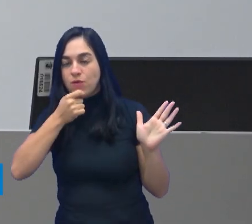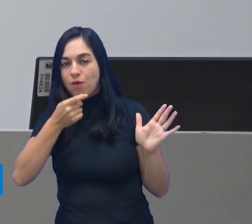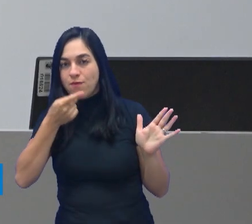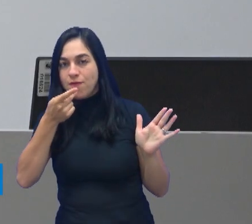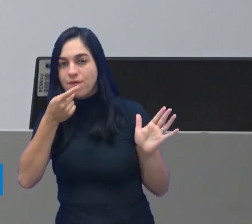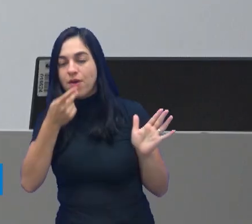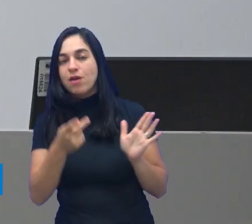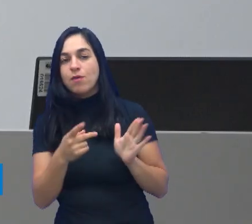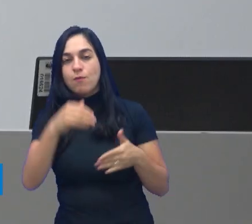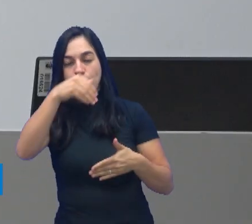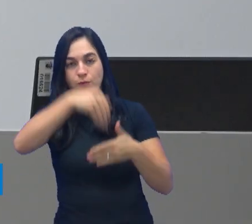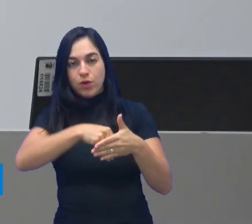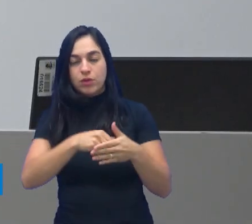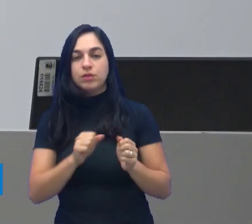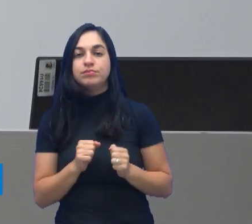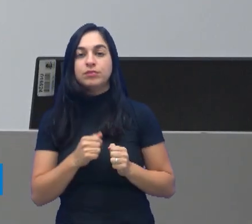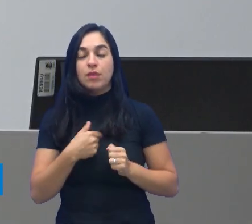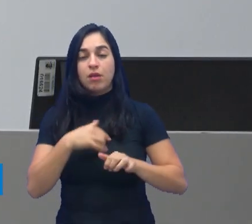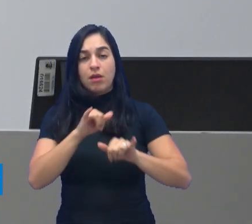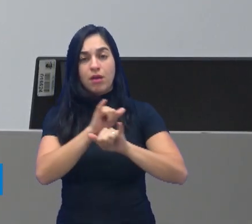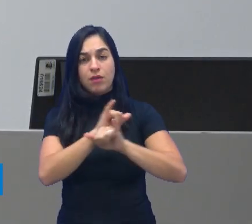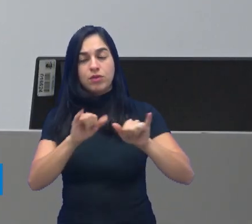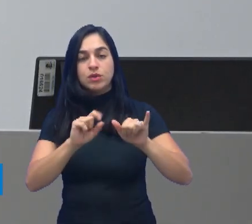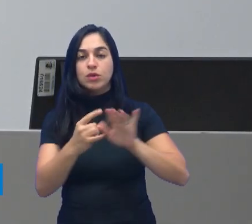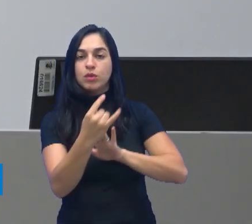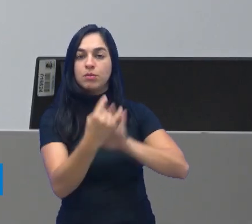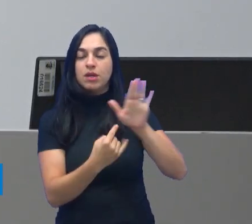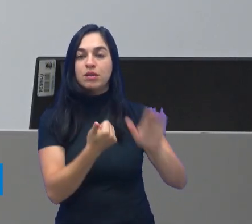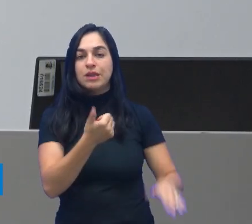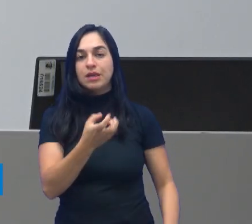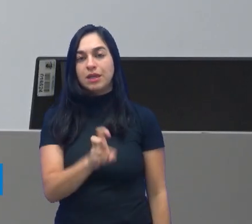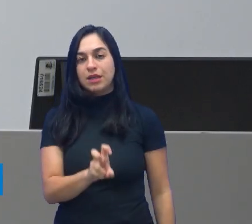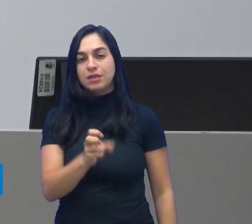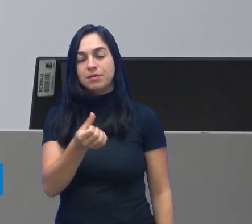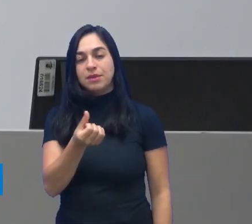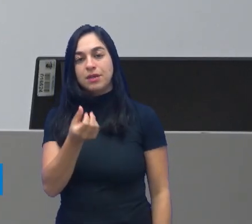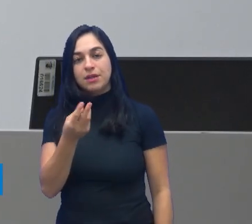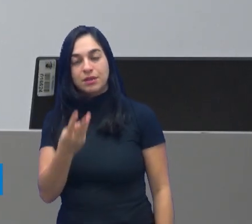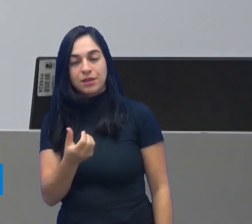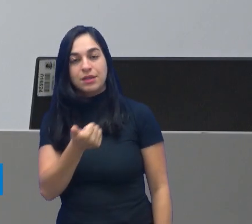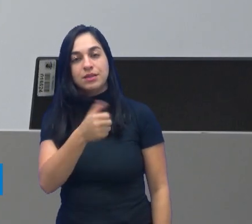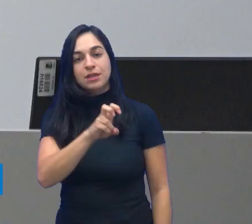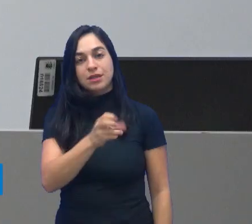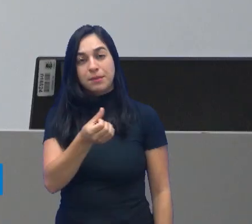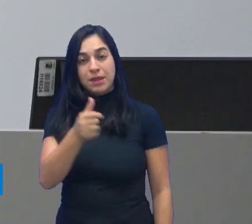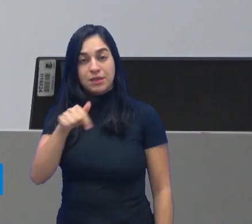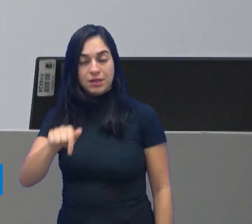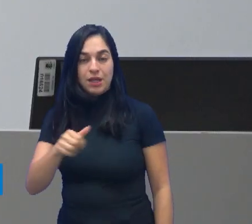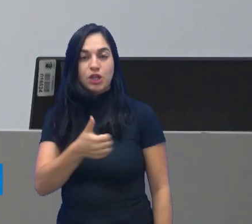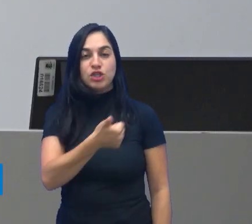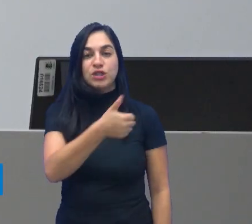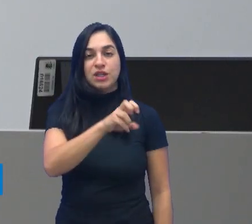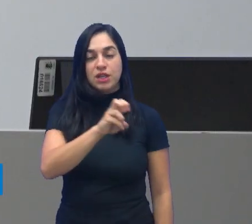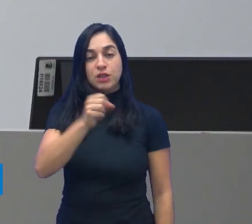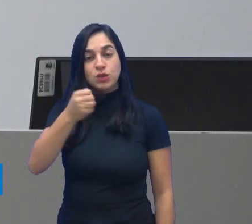votação. Informe que os requerimentos de número 1563, 1567, 1580